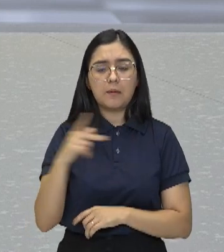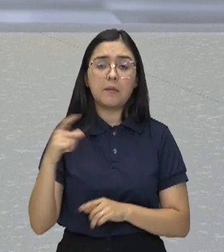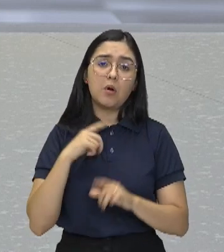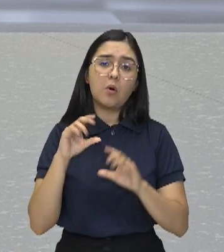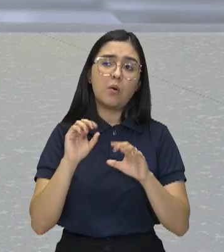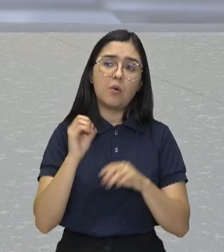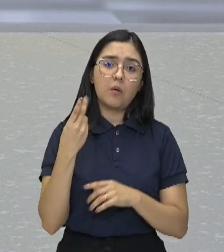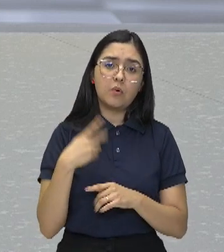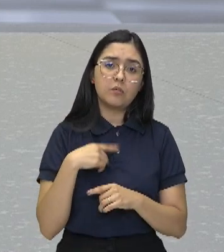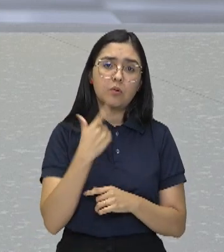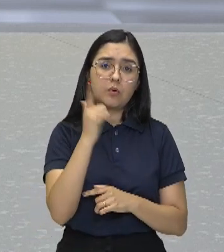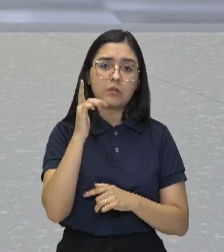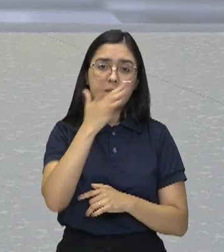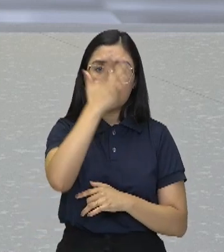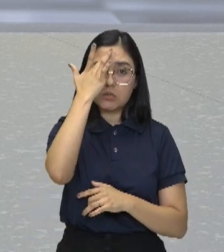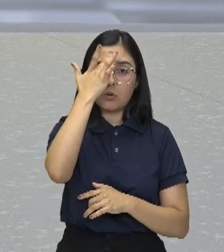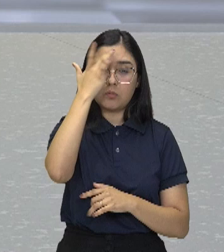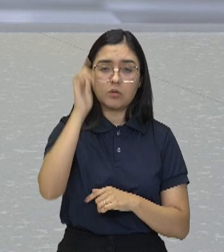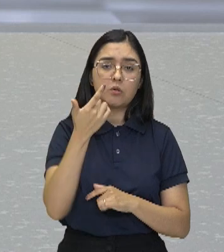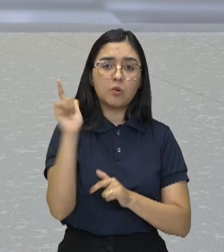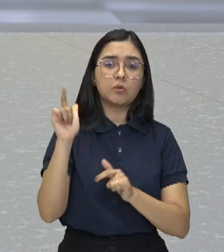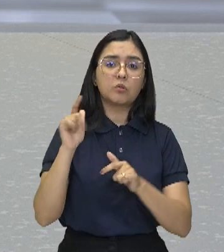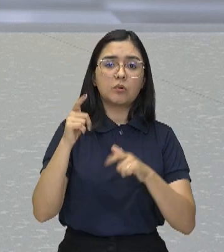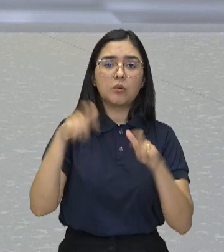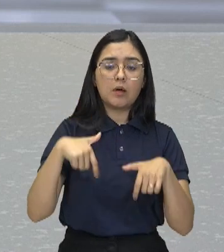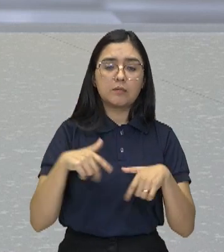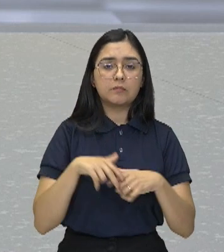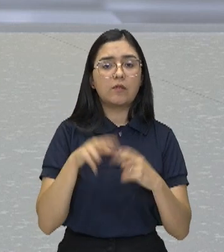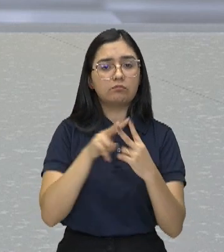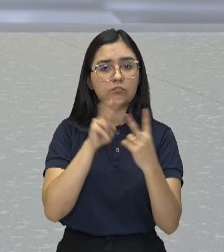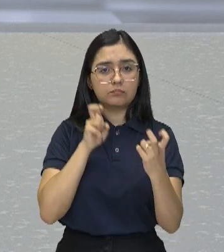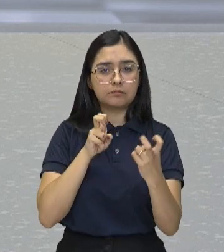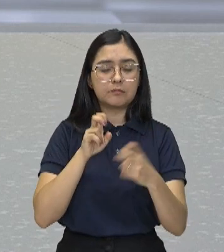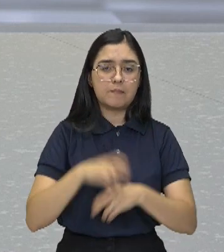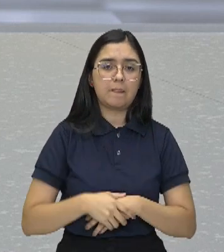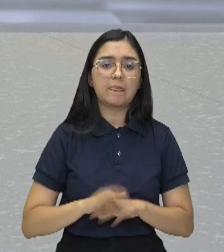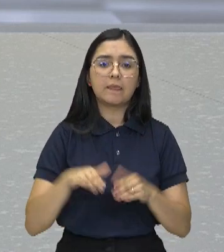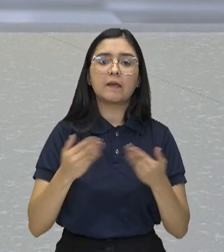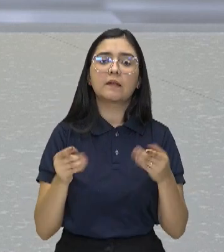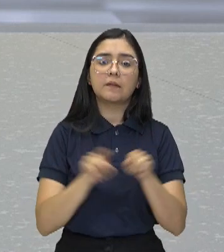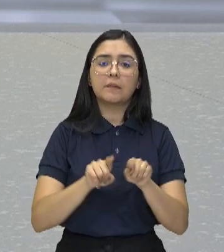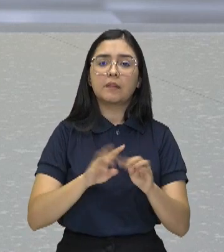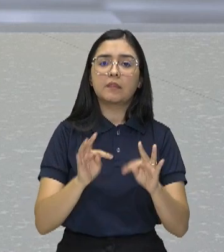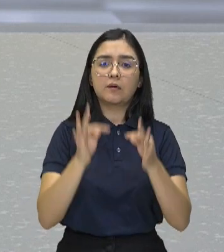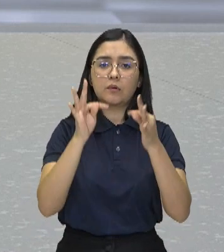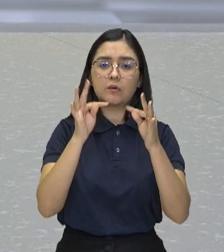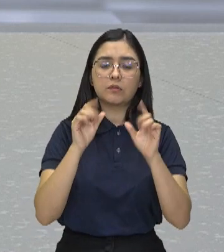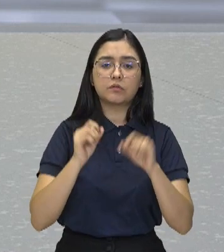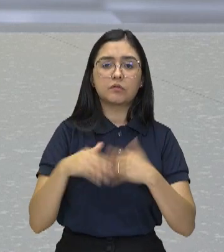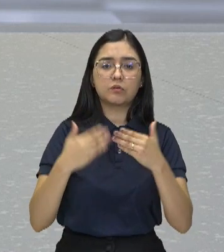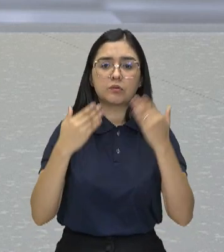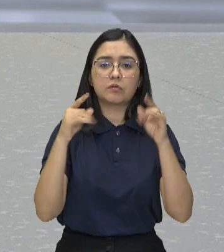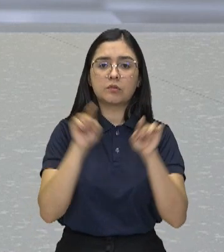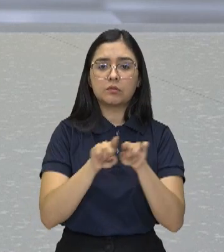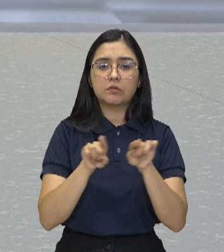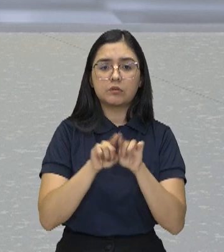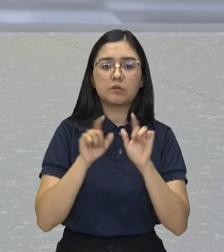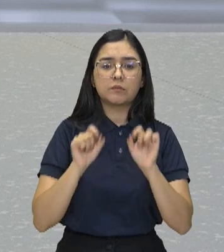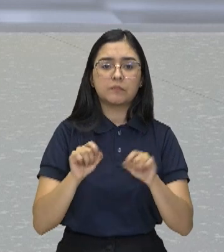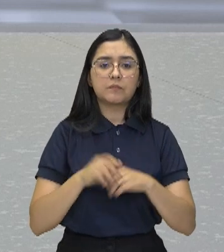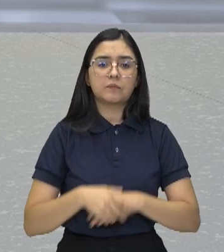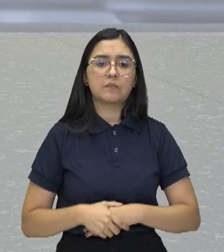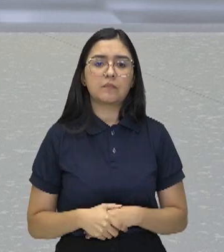contra pessoas, tudo pela internet. A tecnologia também trouxe avanços como motores de